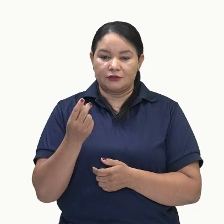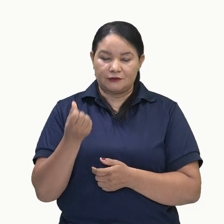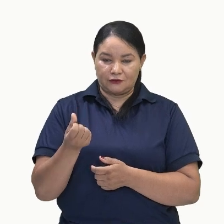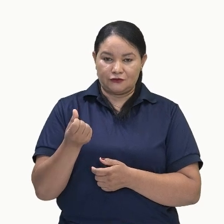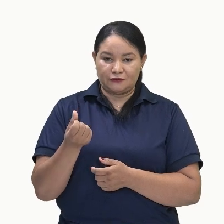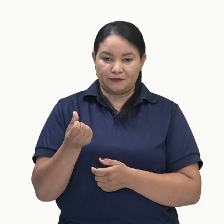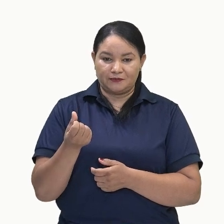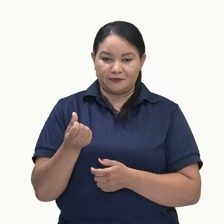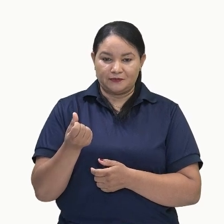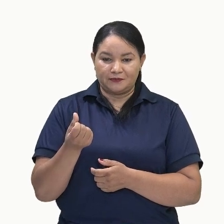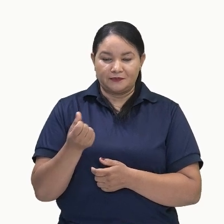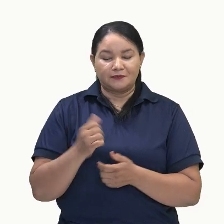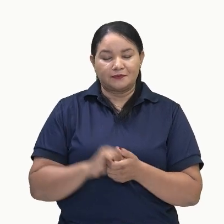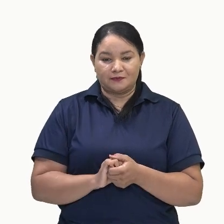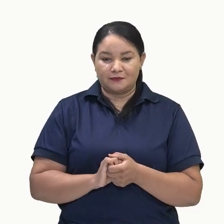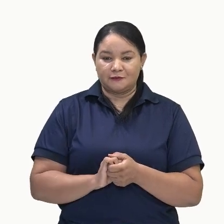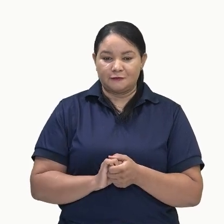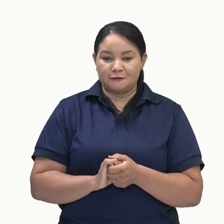0,26, que é na forma